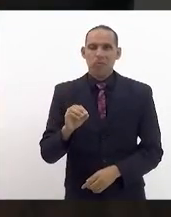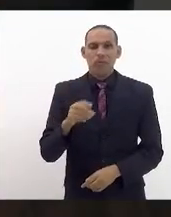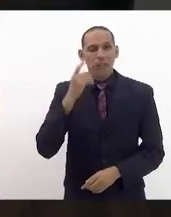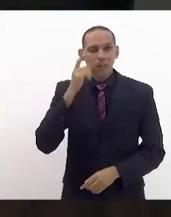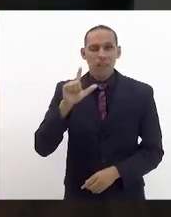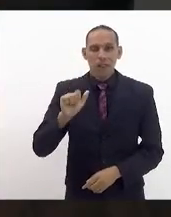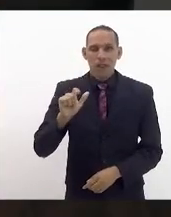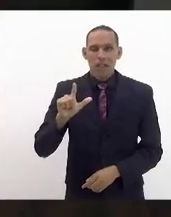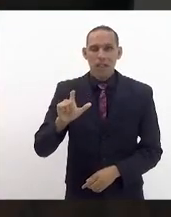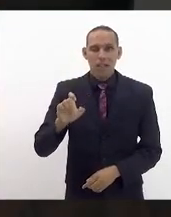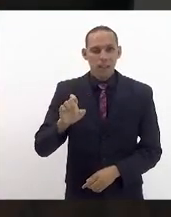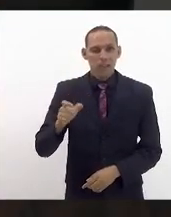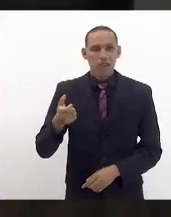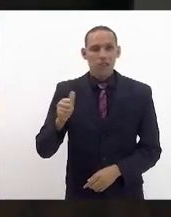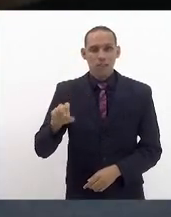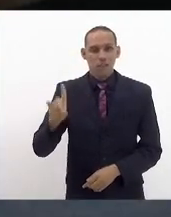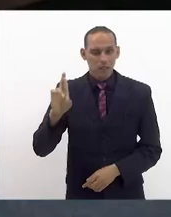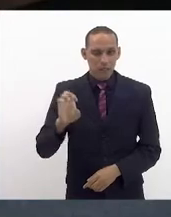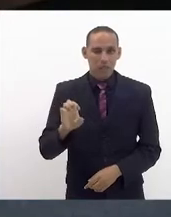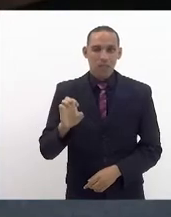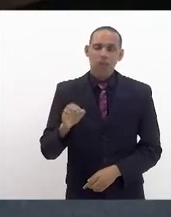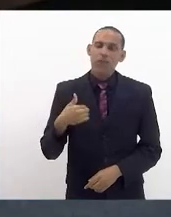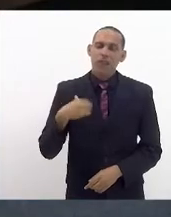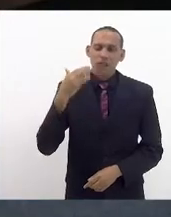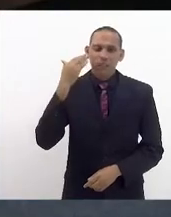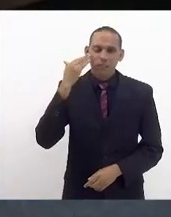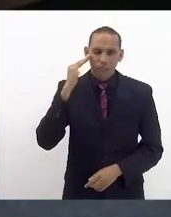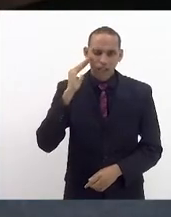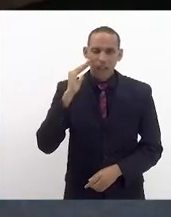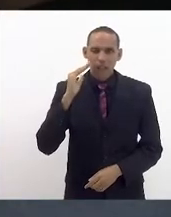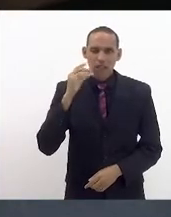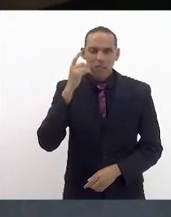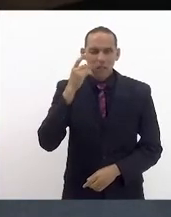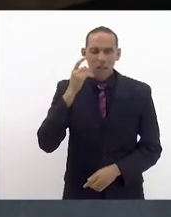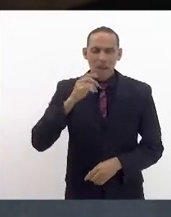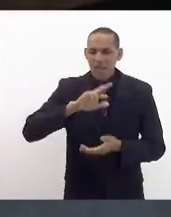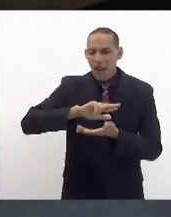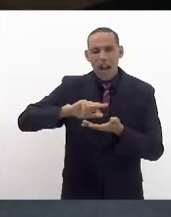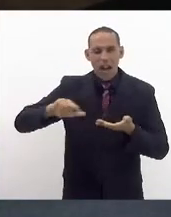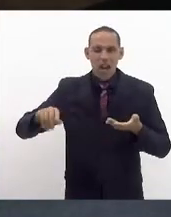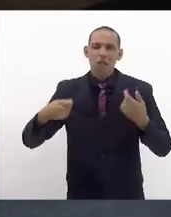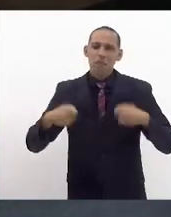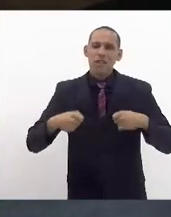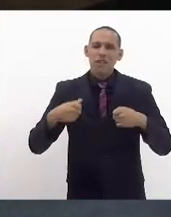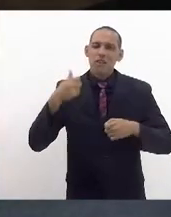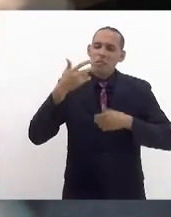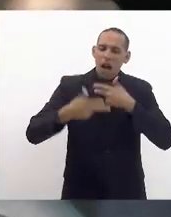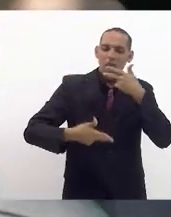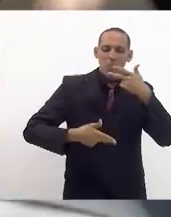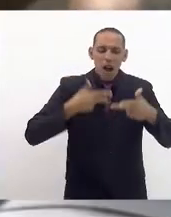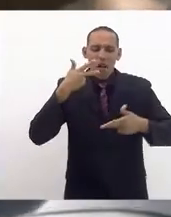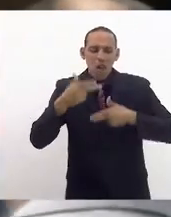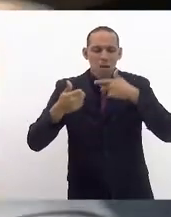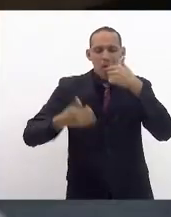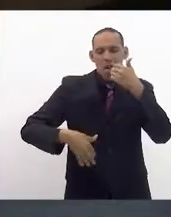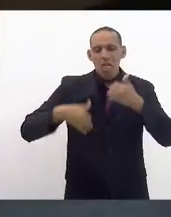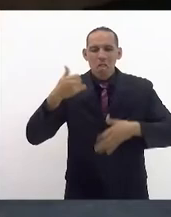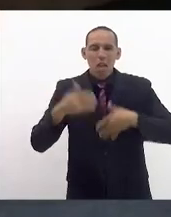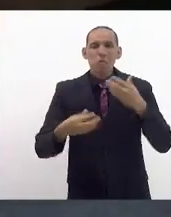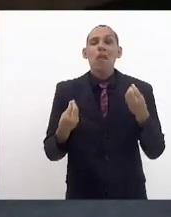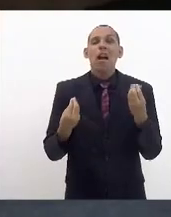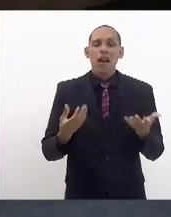Alexandre Freitas. Presidente, eu entendo que diversos deputados precisam de narrativas falaciosas para poder